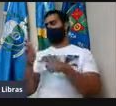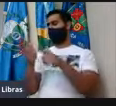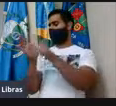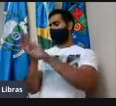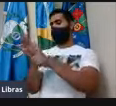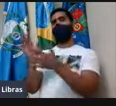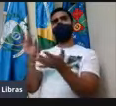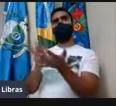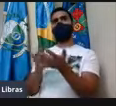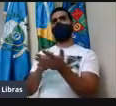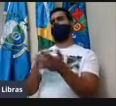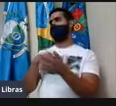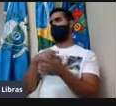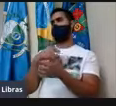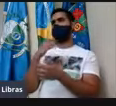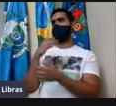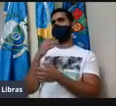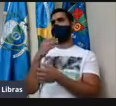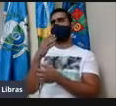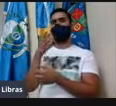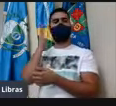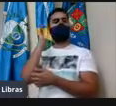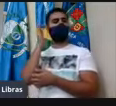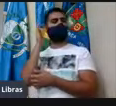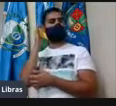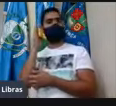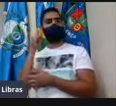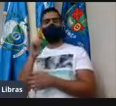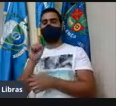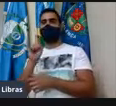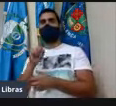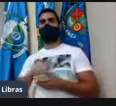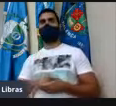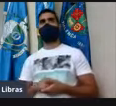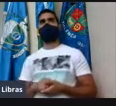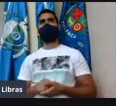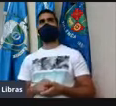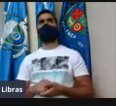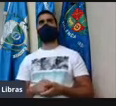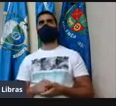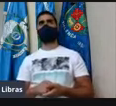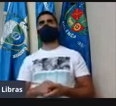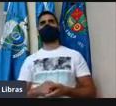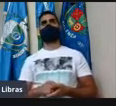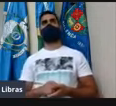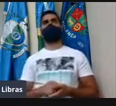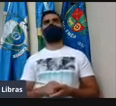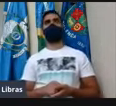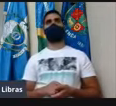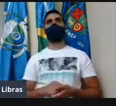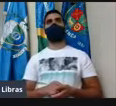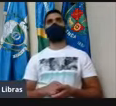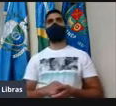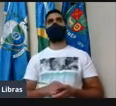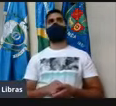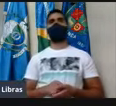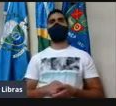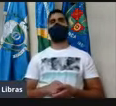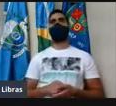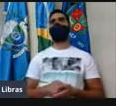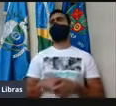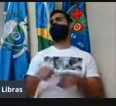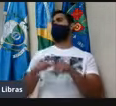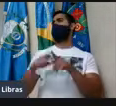seria idiota a esse ponto. Tá? Outro detalhe. O que me cabe de